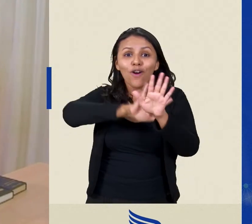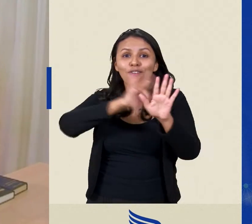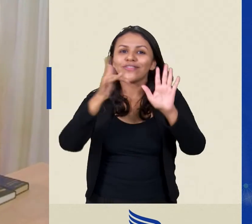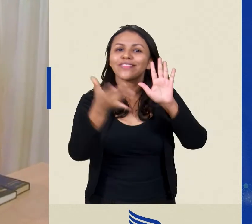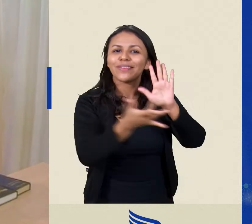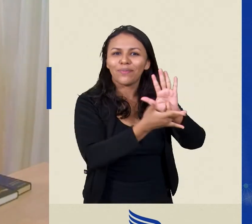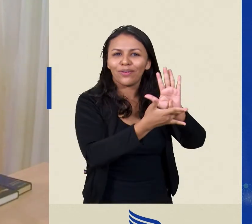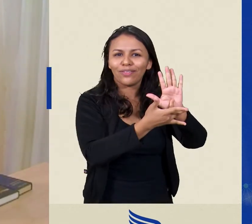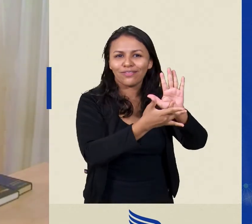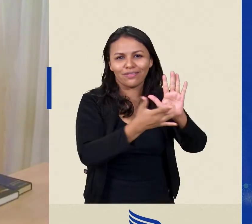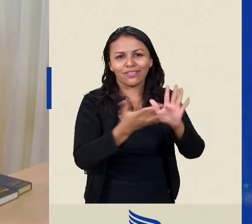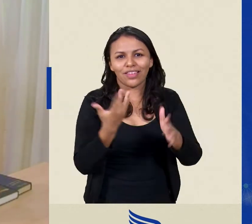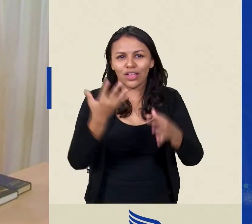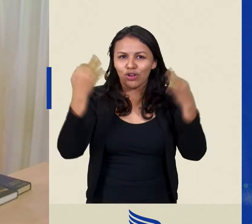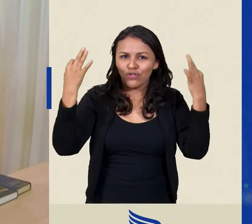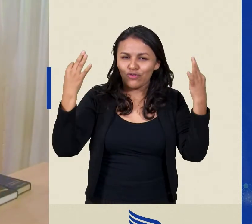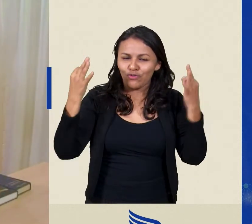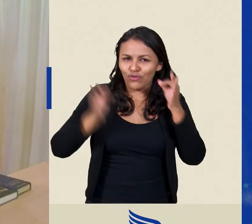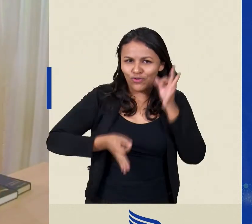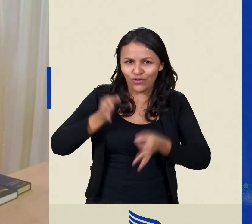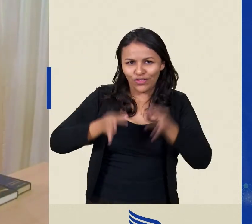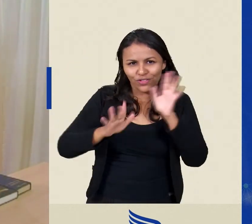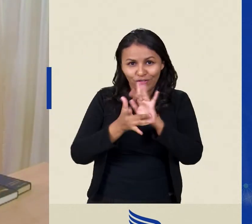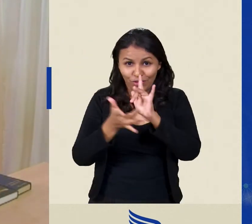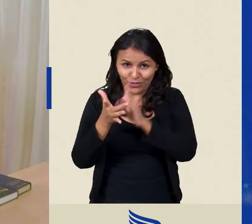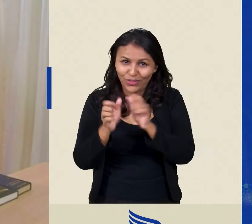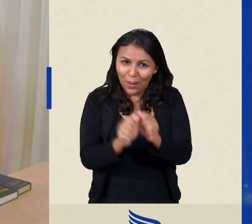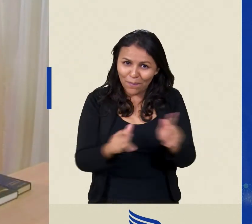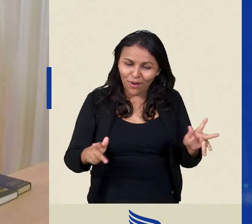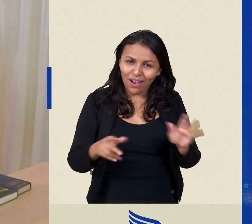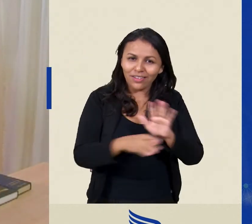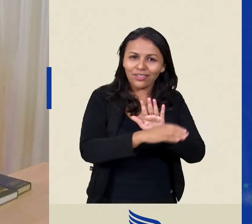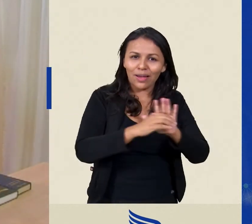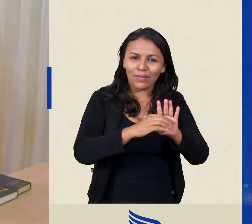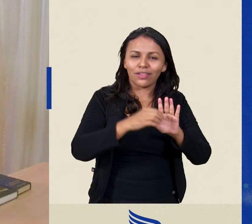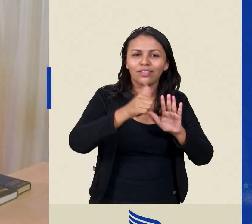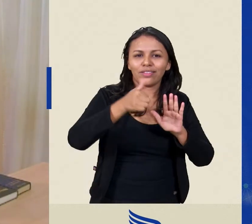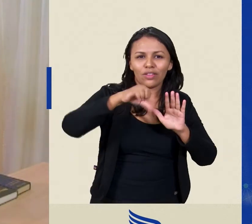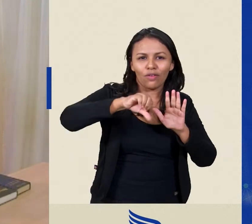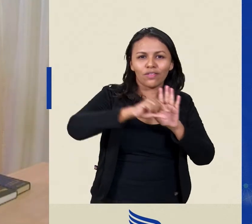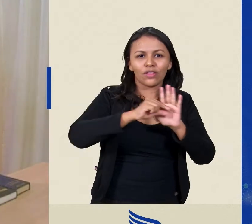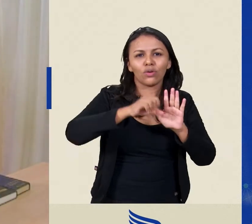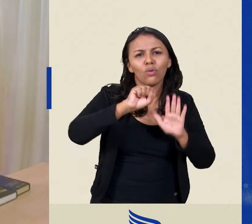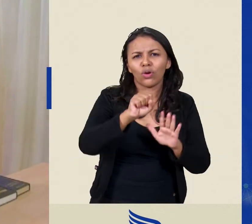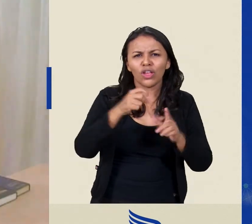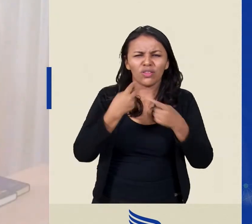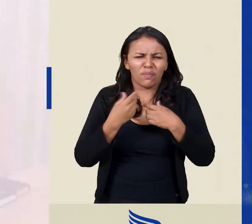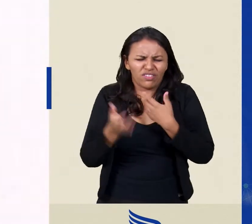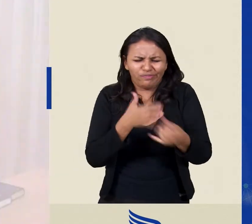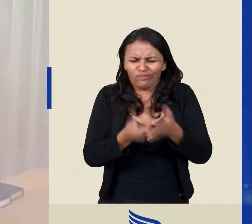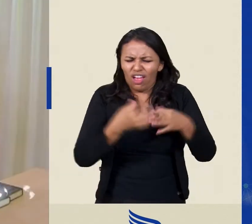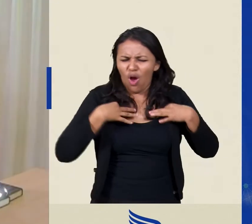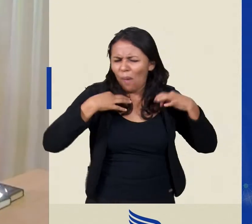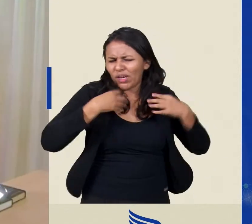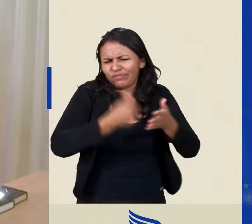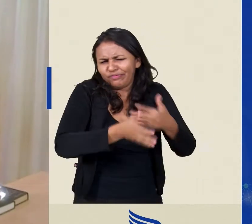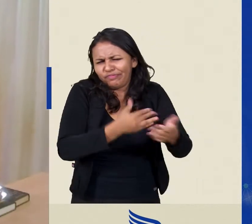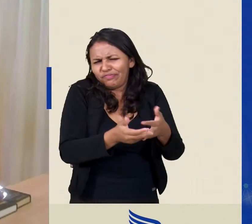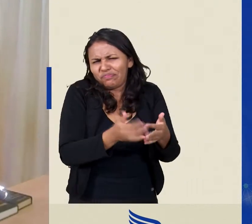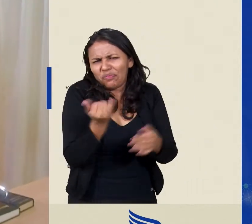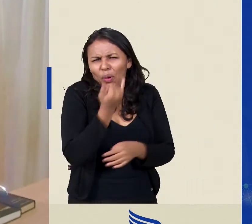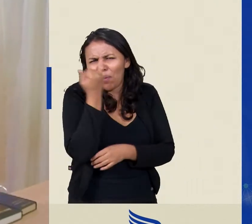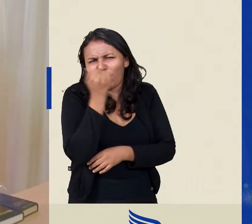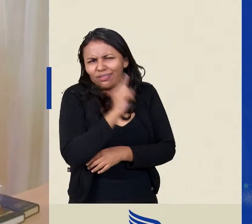Apocalipse 19:8, não podem ser desordenados e desleixados no vestir.